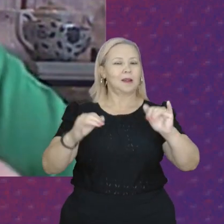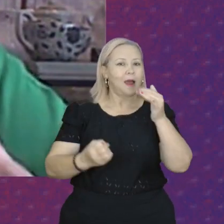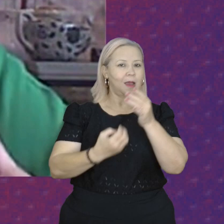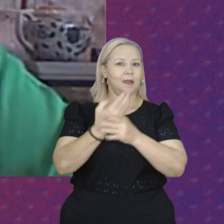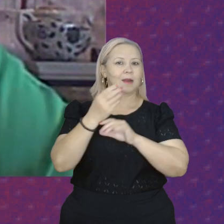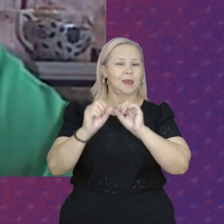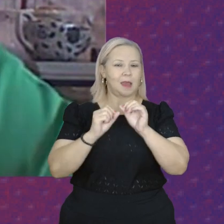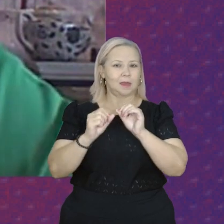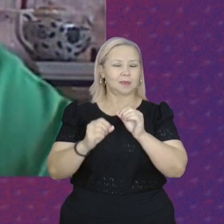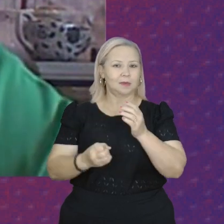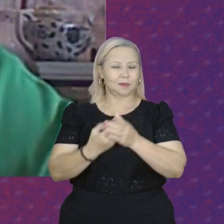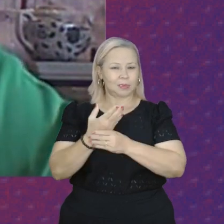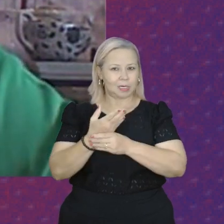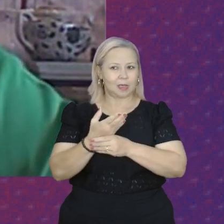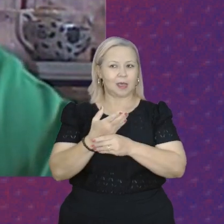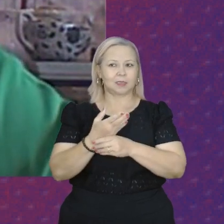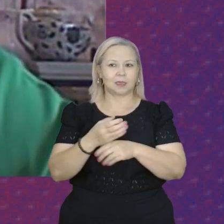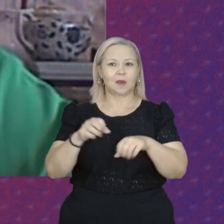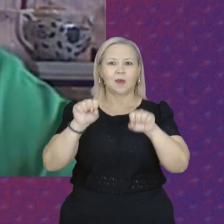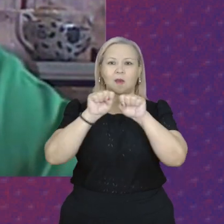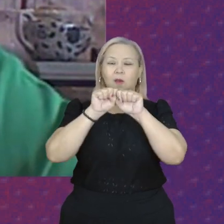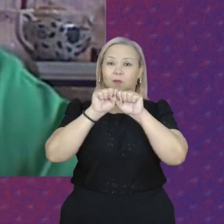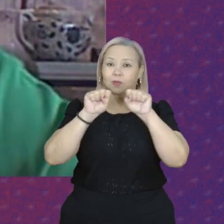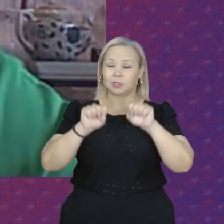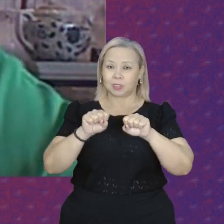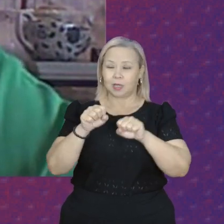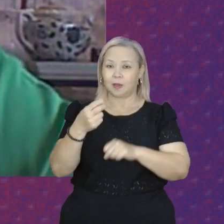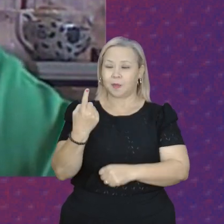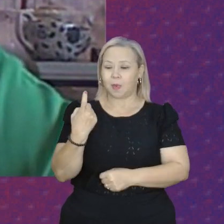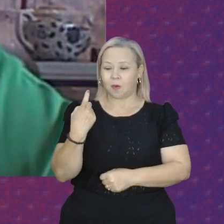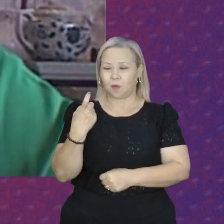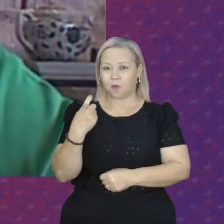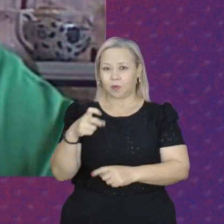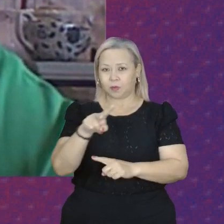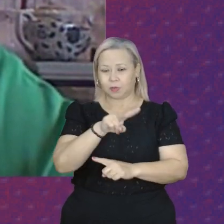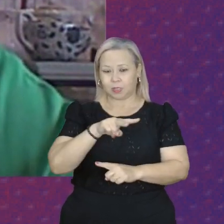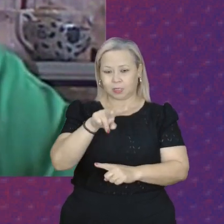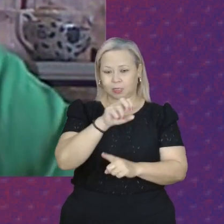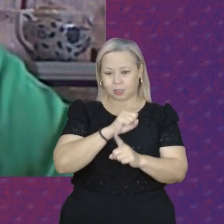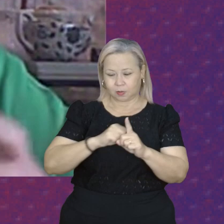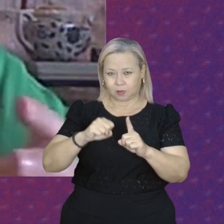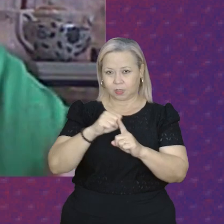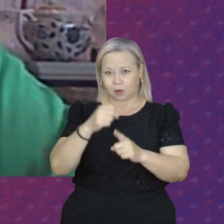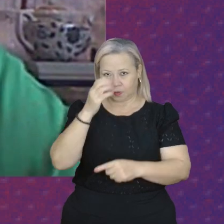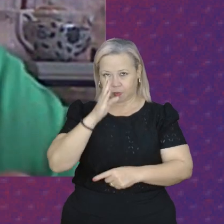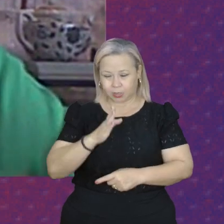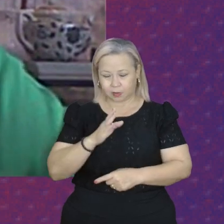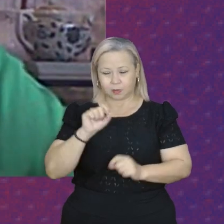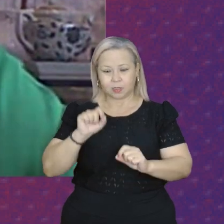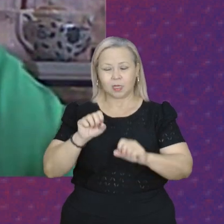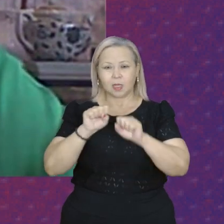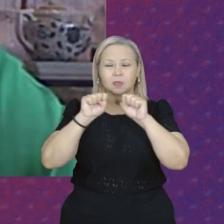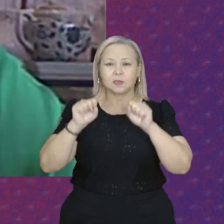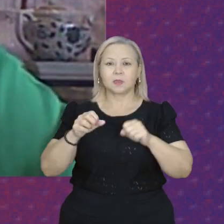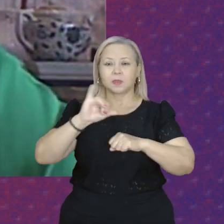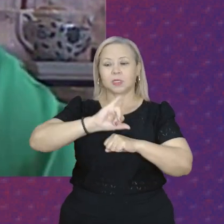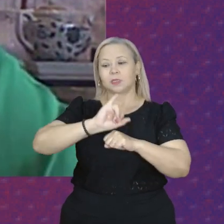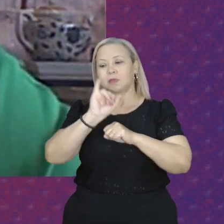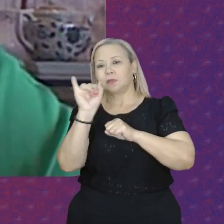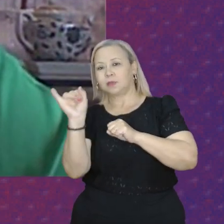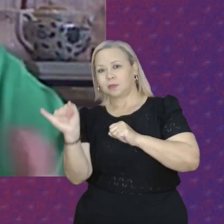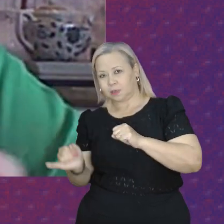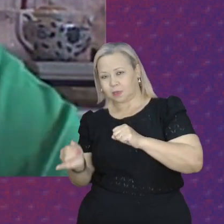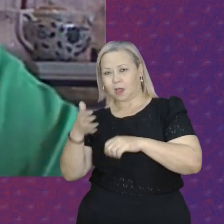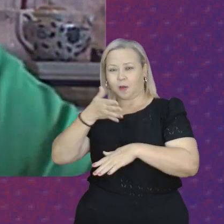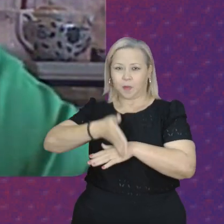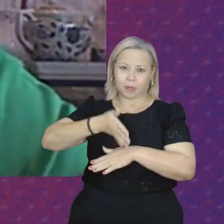a implantação do Sistema Único de Assistência Social no Brasil, que seria esse sistema descentralizado e